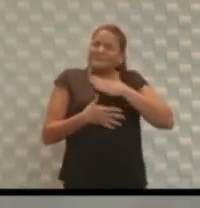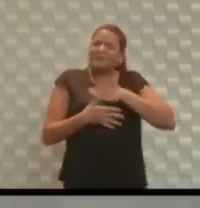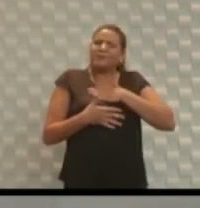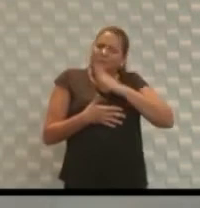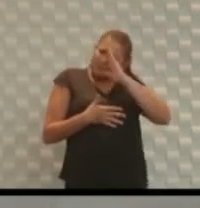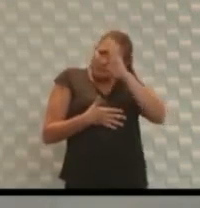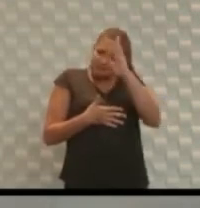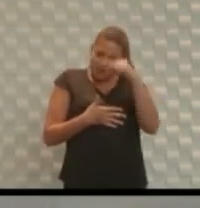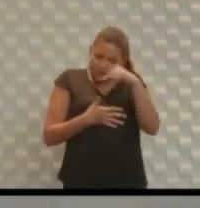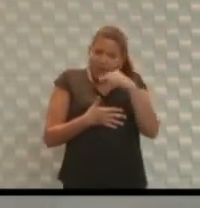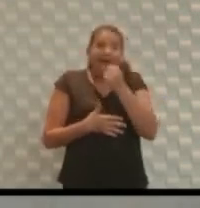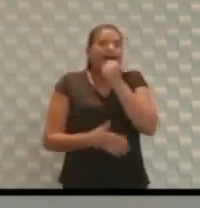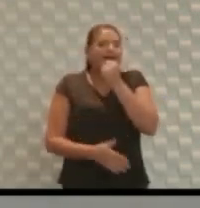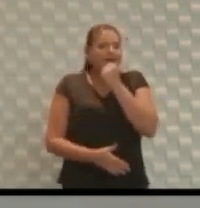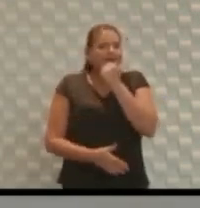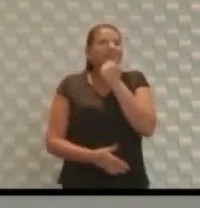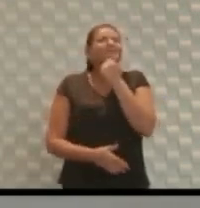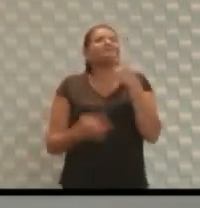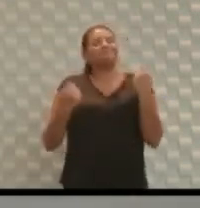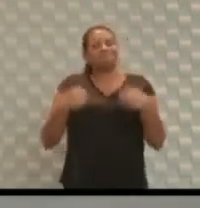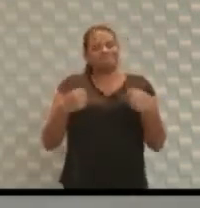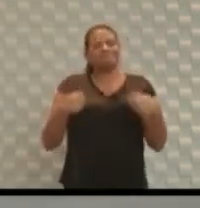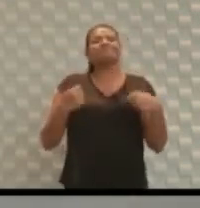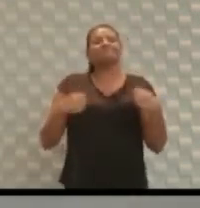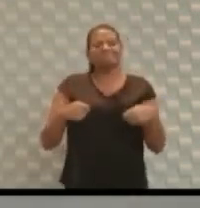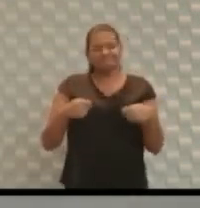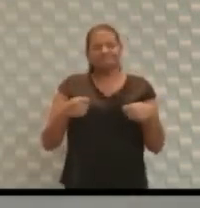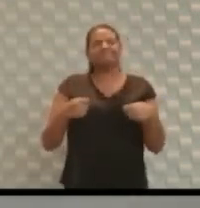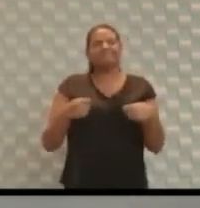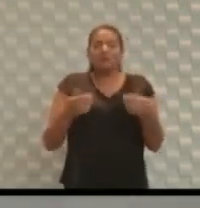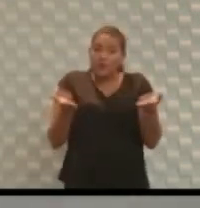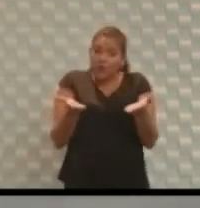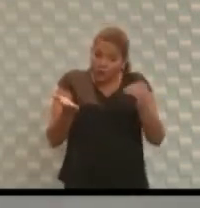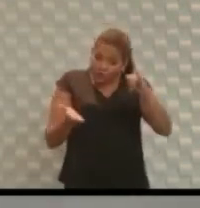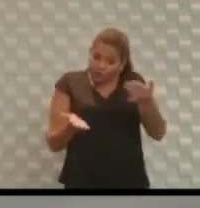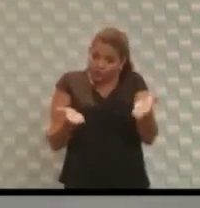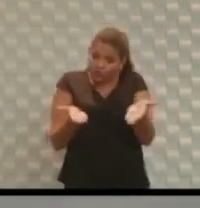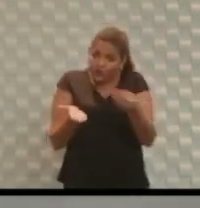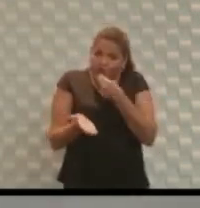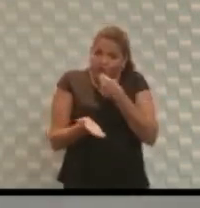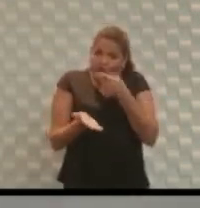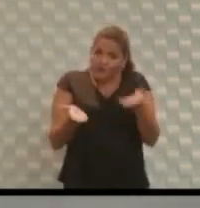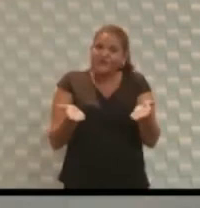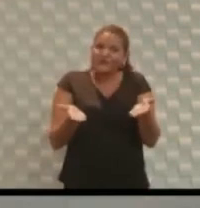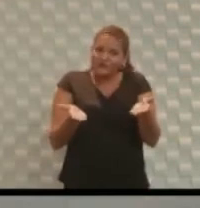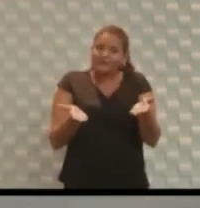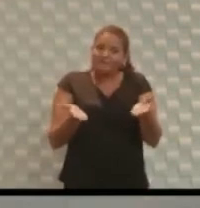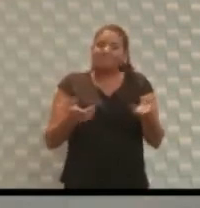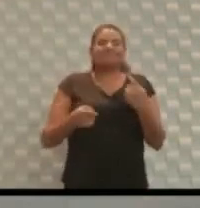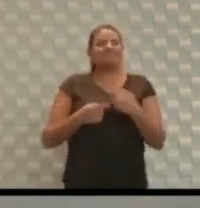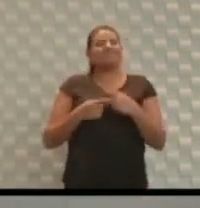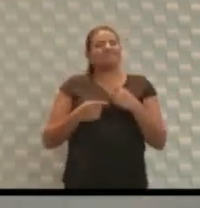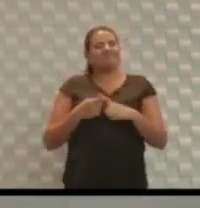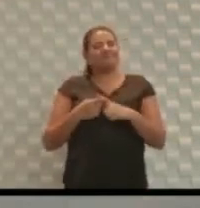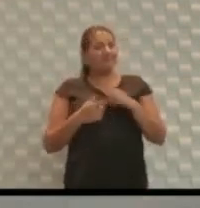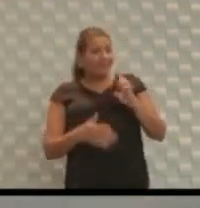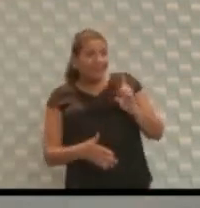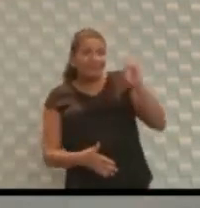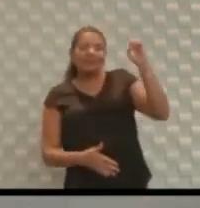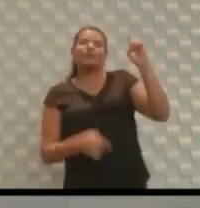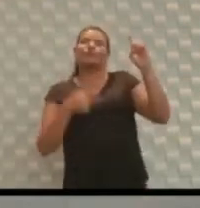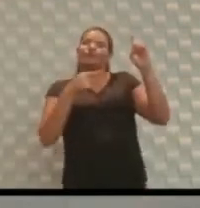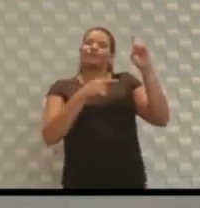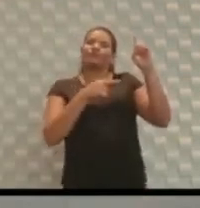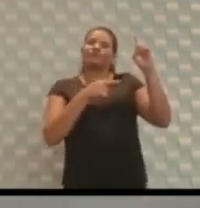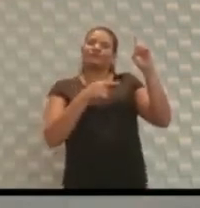noite. Porque se Deus for dono do seu coração, seja por temor ou por amor, que você